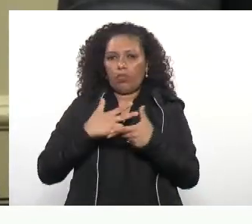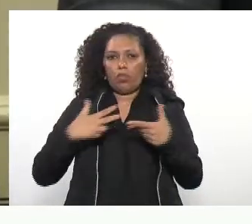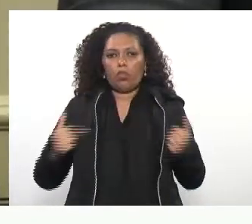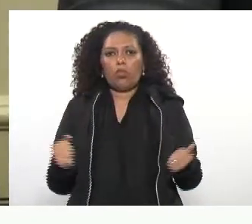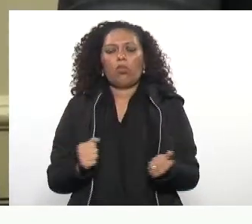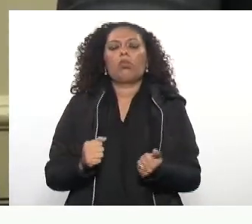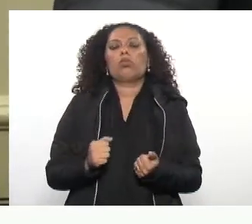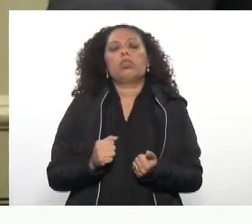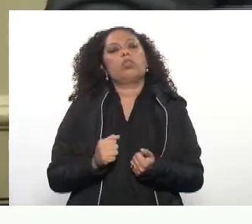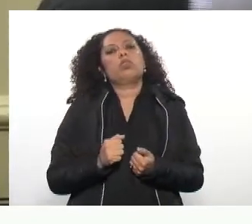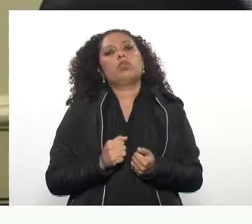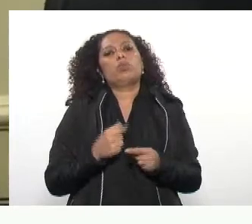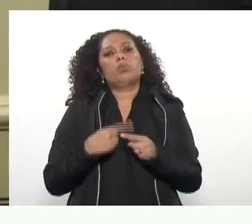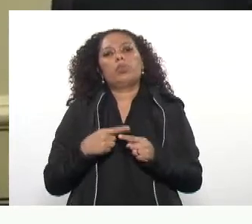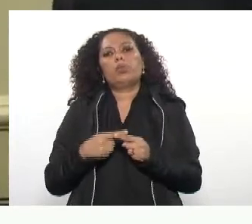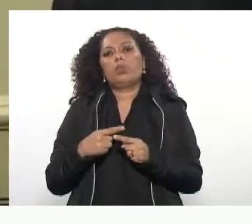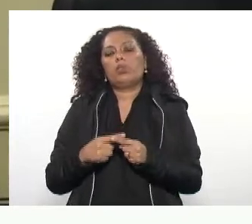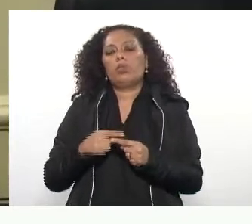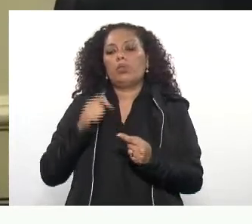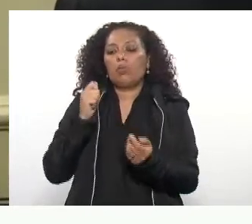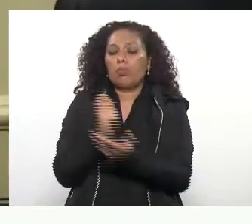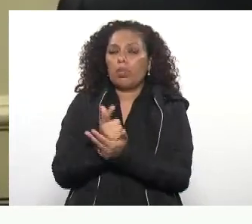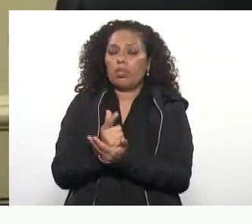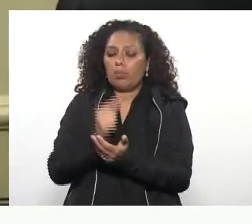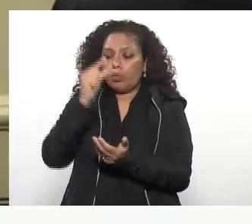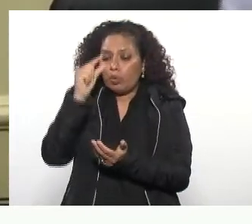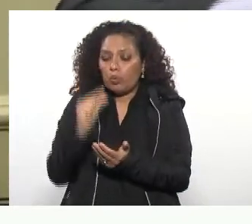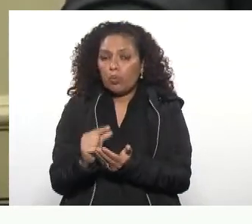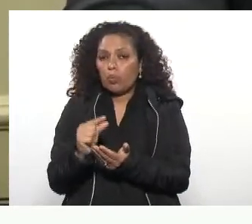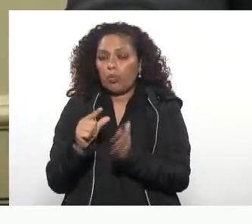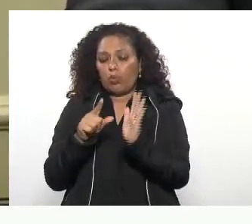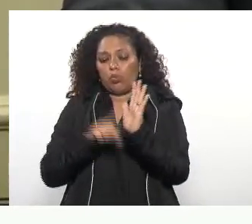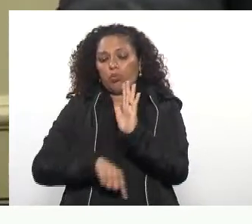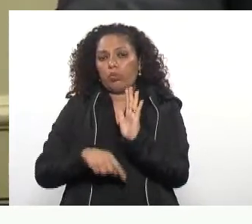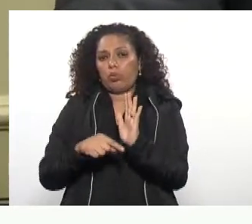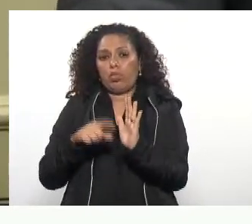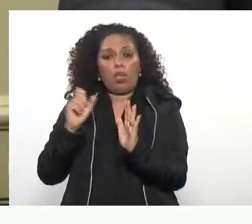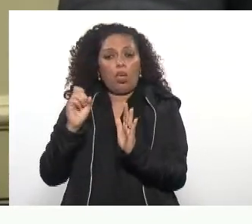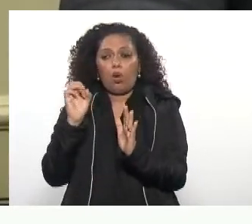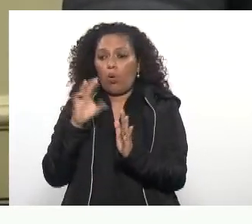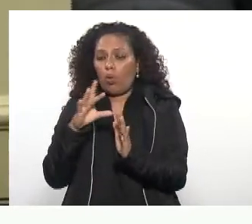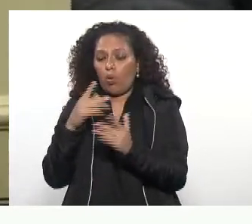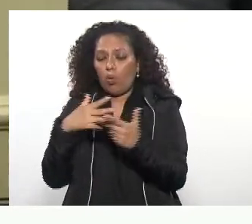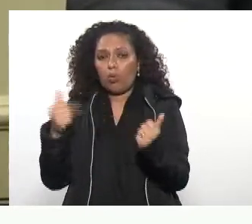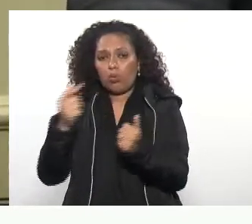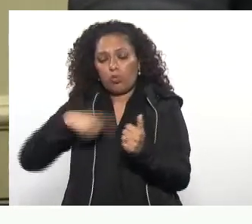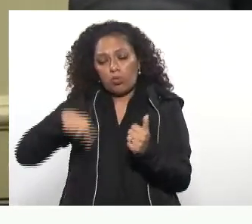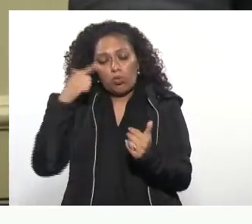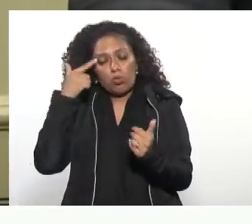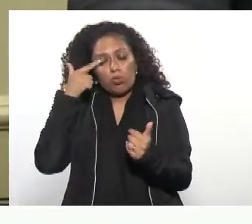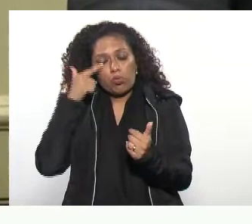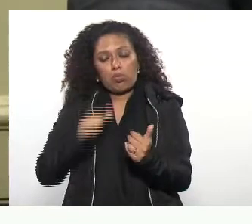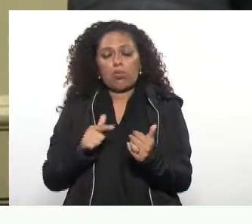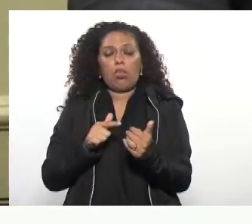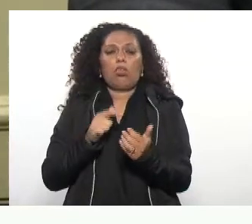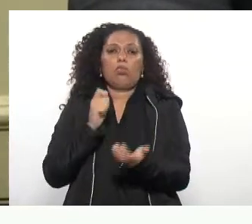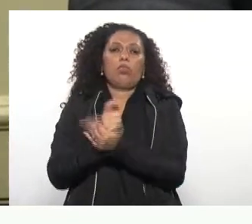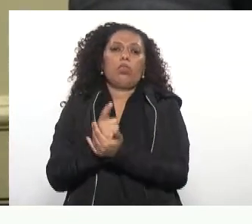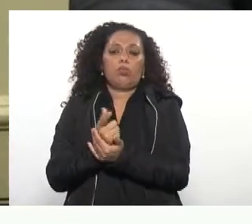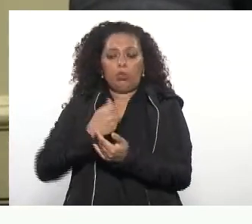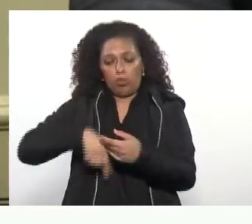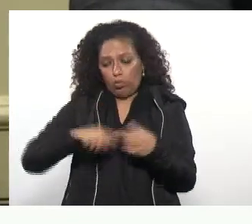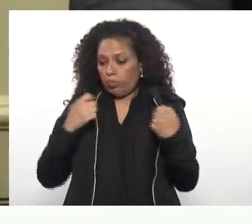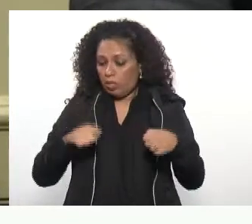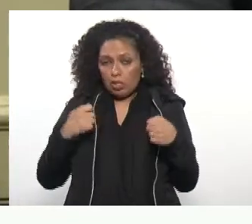questões tarifárias, porque o custo mínimo, a tarifa é a única fonte de renda das empresas. e com ela tem que ser